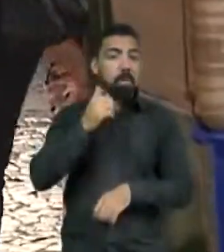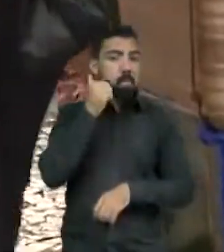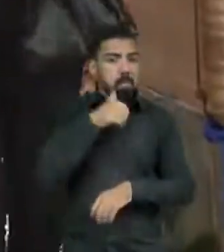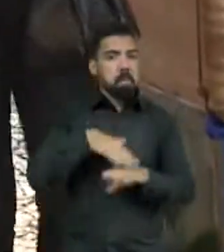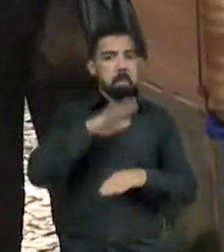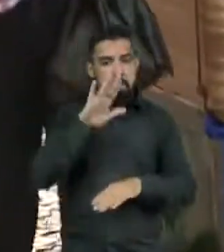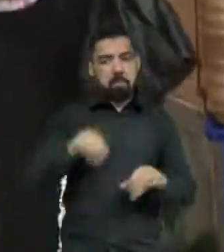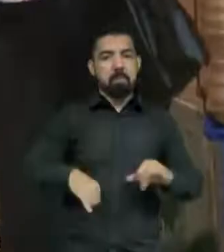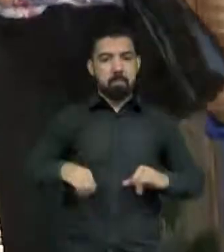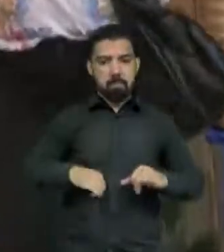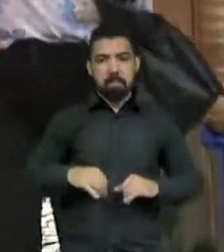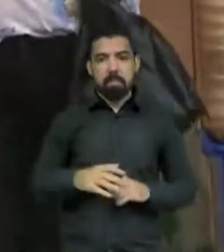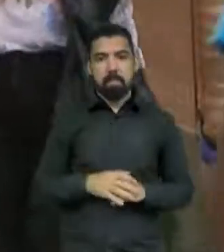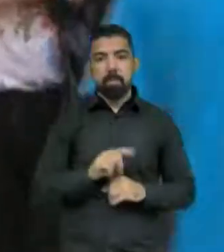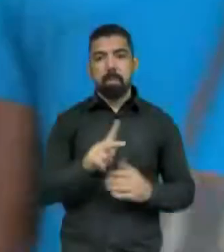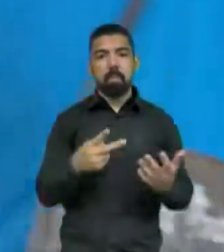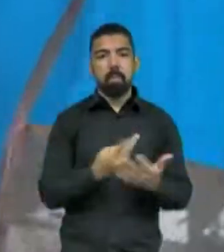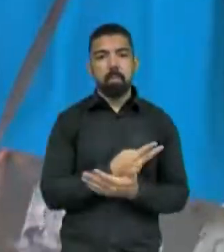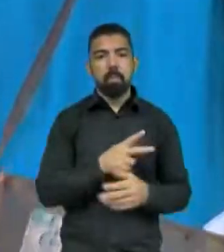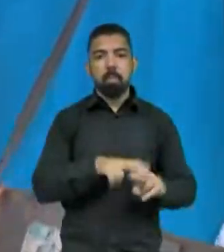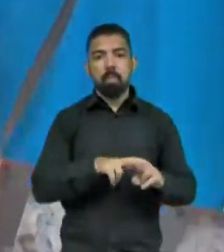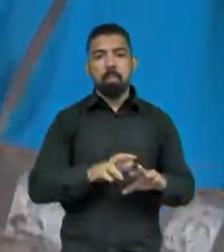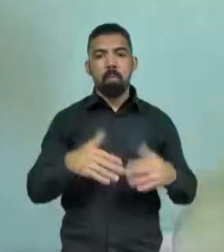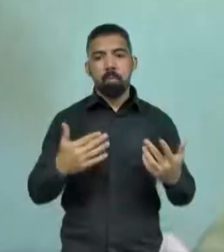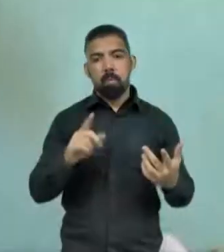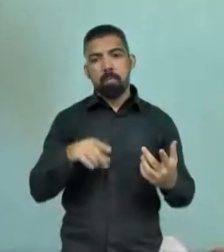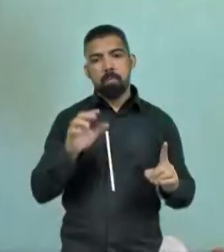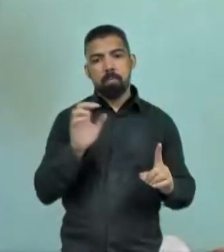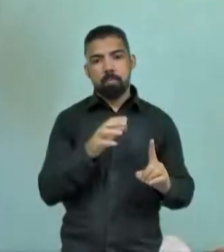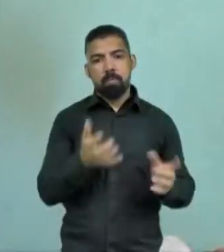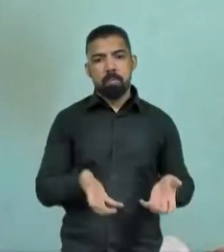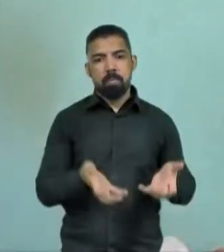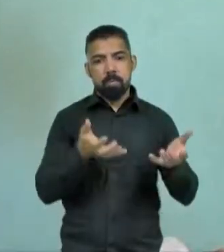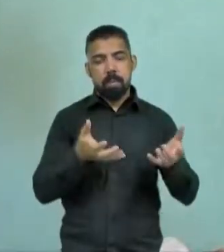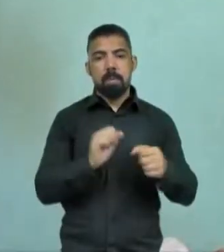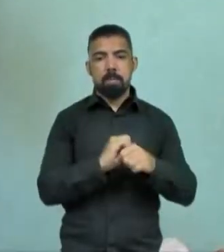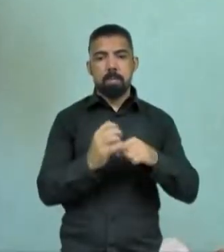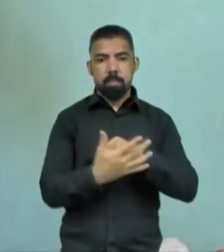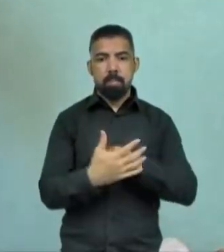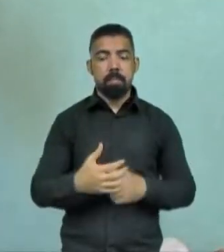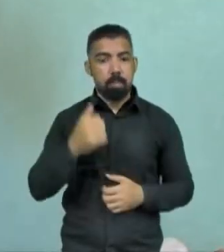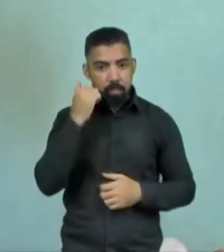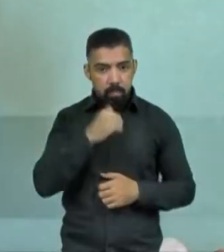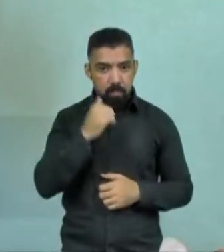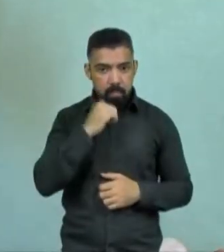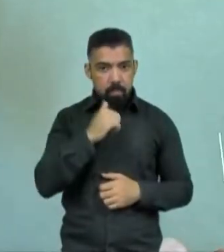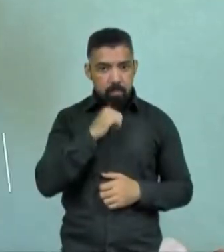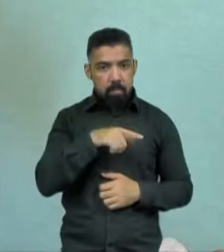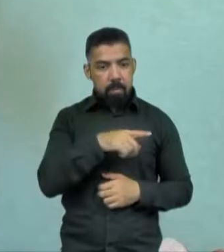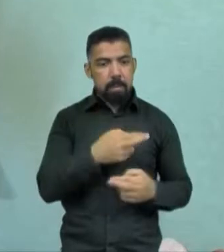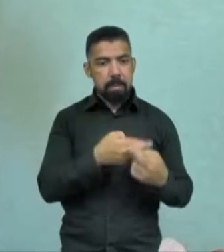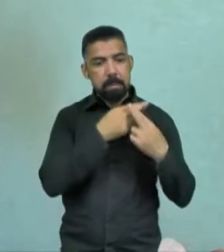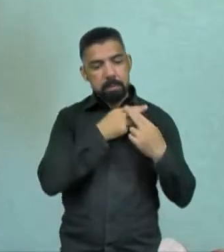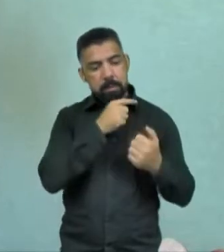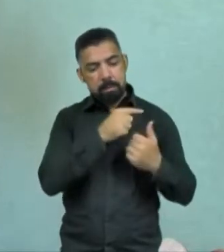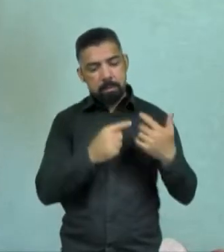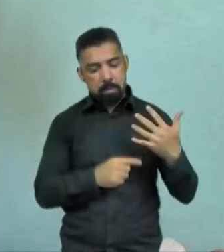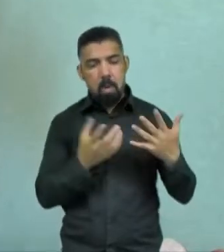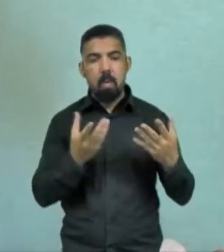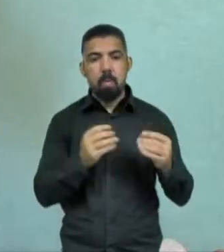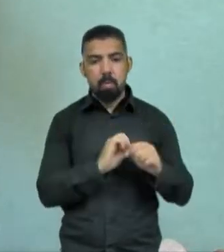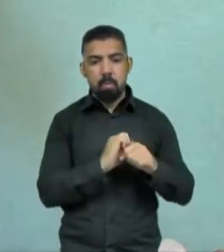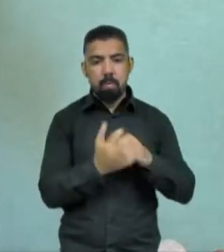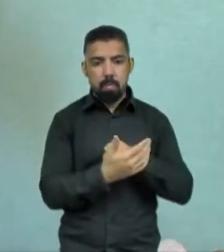que pode ter sido potencializada pela pandemia. E as mulheres, elas acumularam muitas funções durante a pandemia. Elas, na